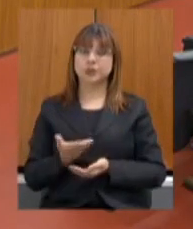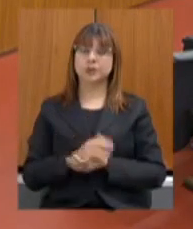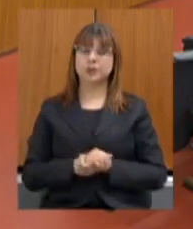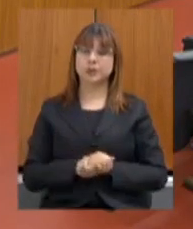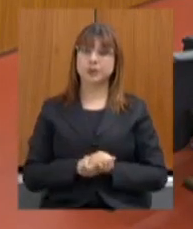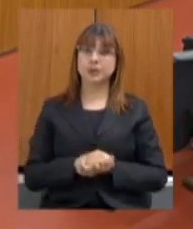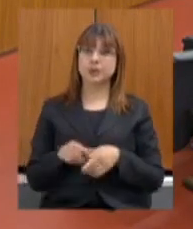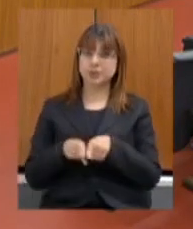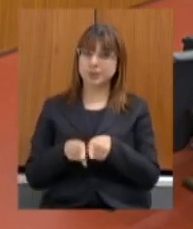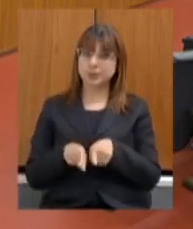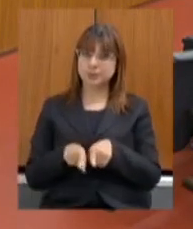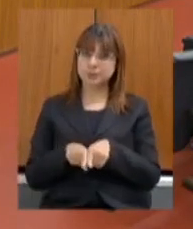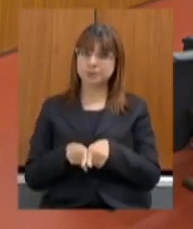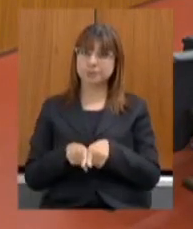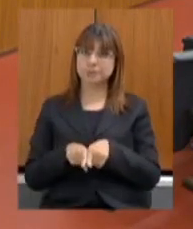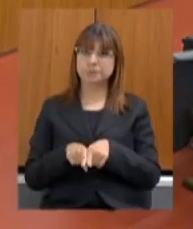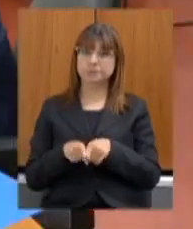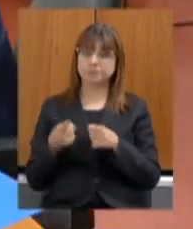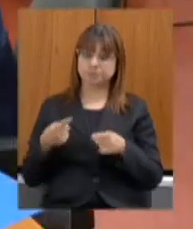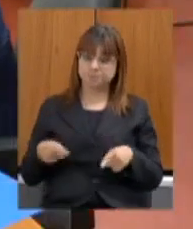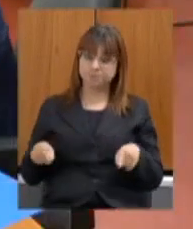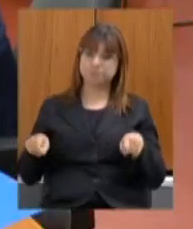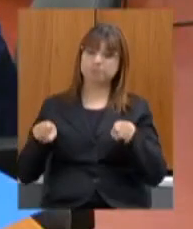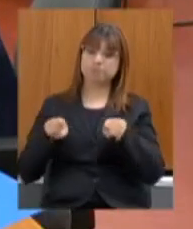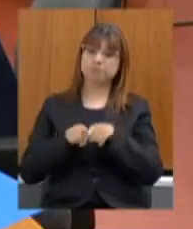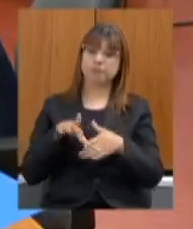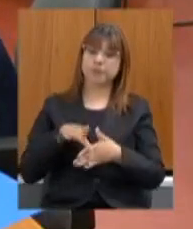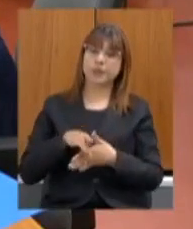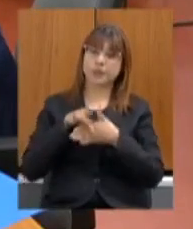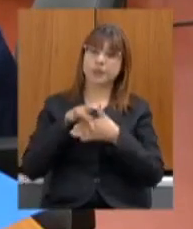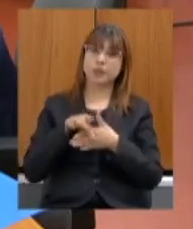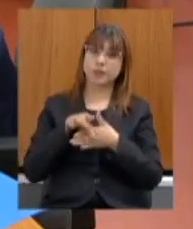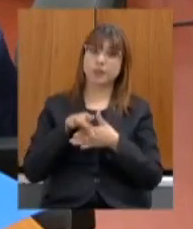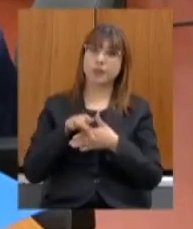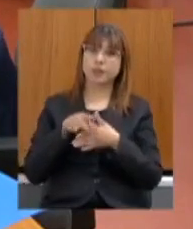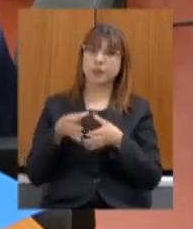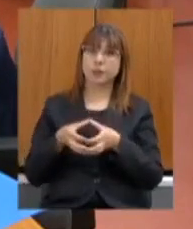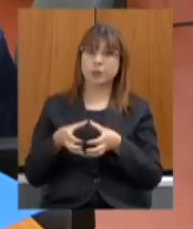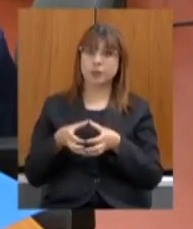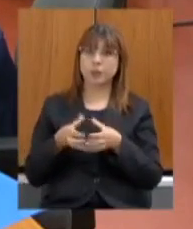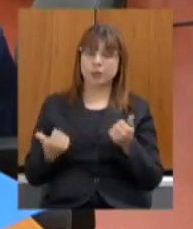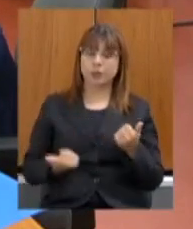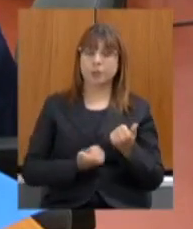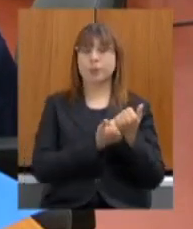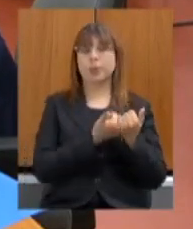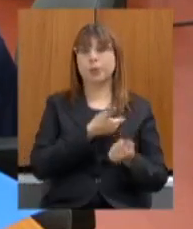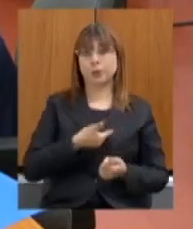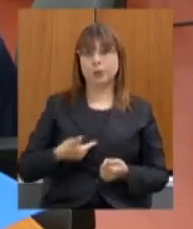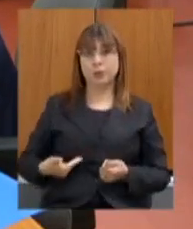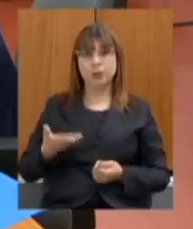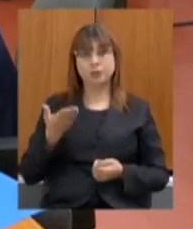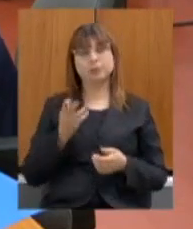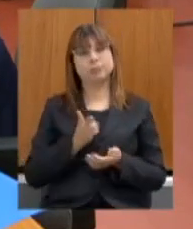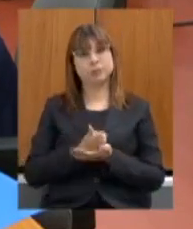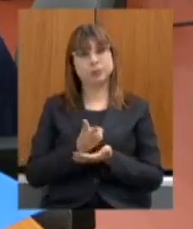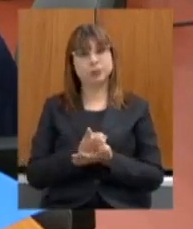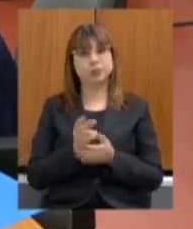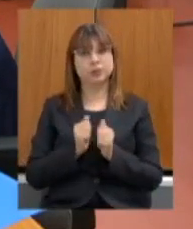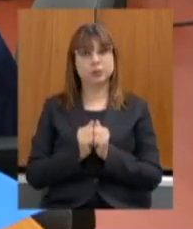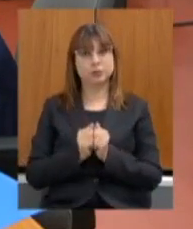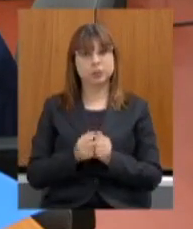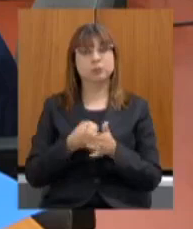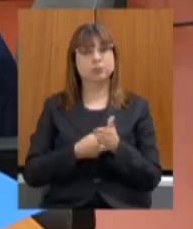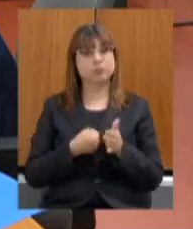e pela sua parceria como líder do bloco de apoio ao governo. O sempre muito presente, combativo.